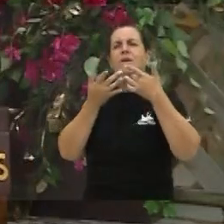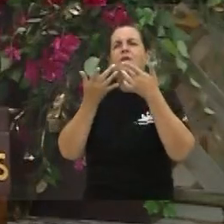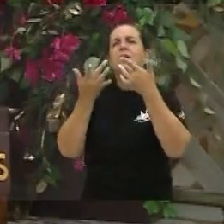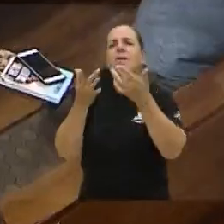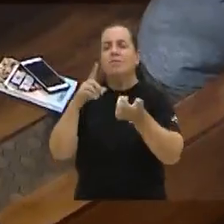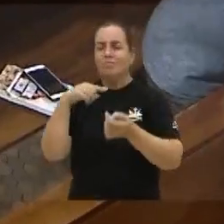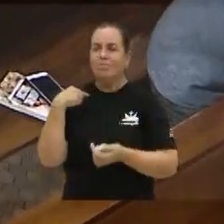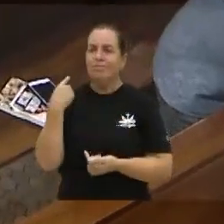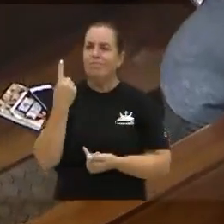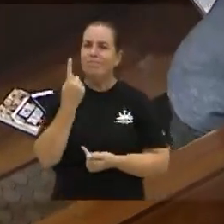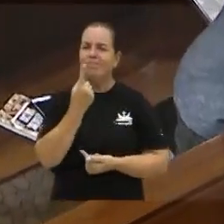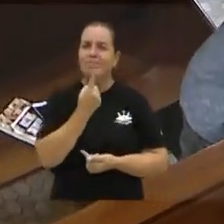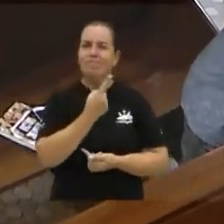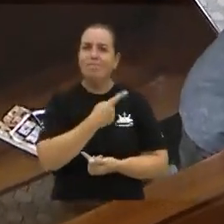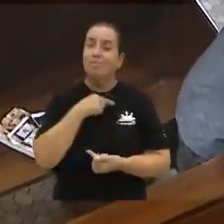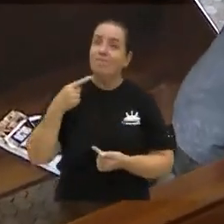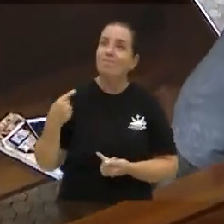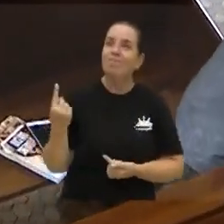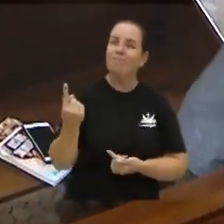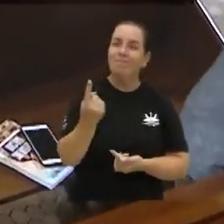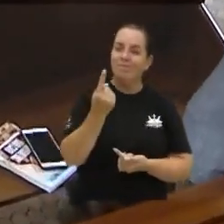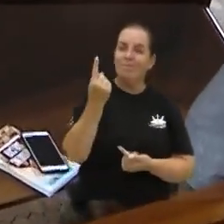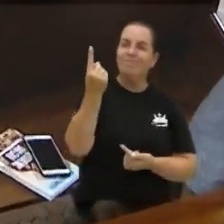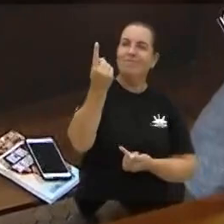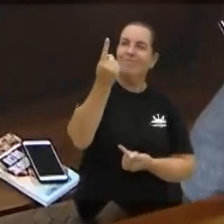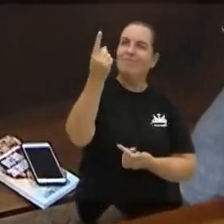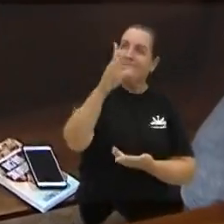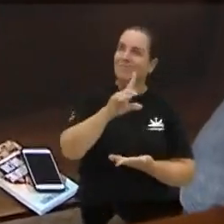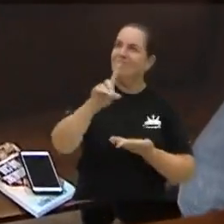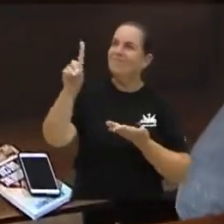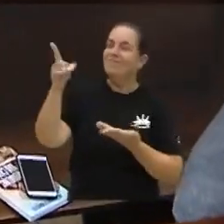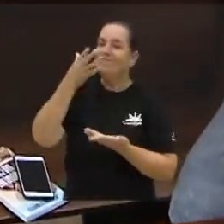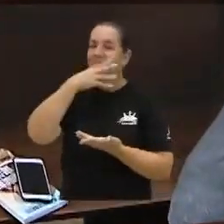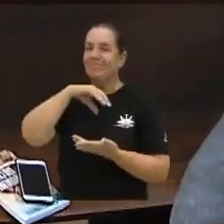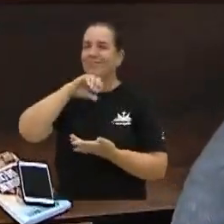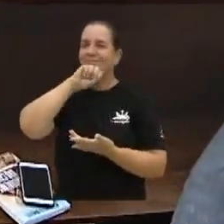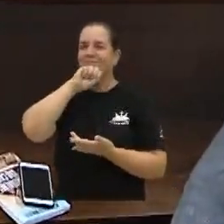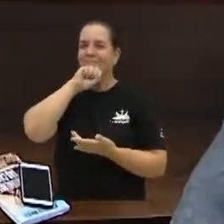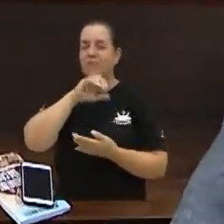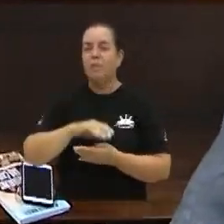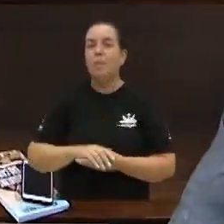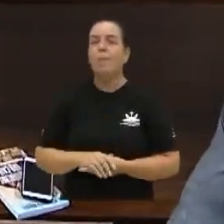misericórdia infinita de Deus Pai.